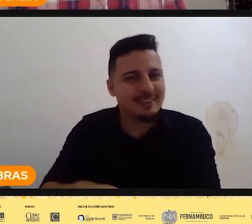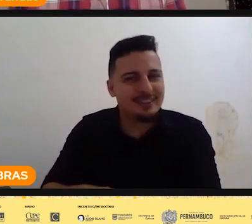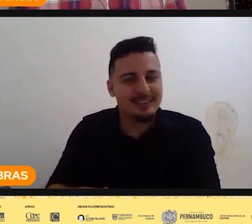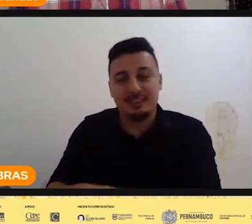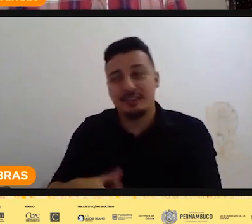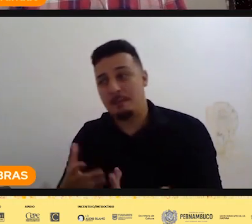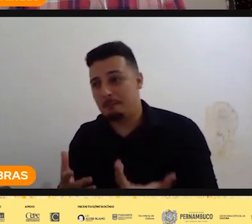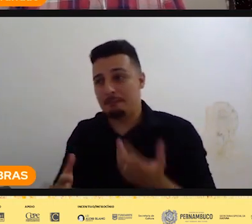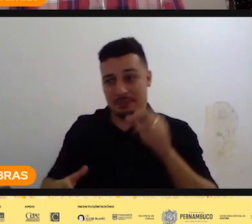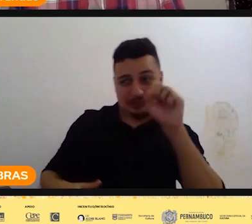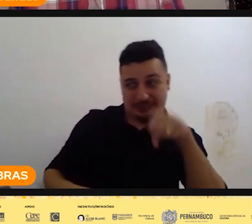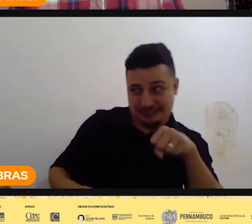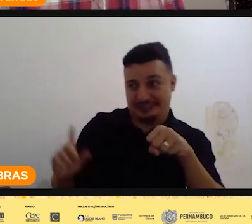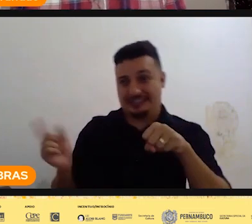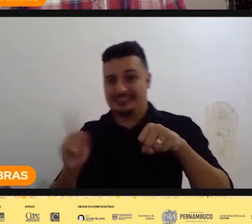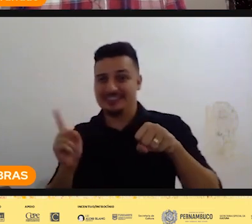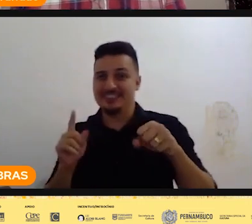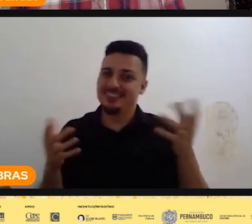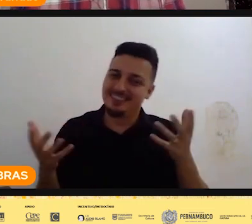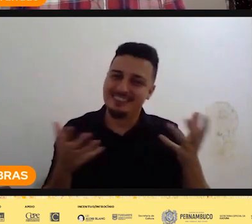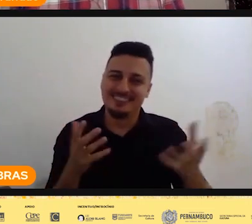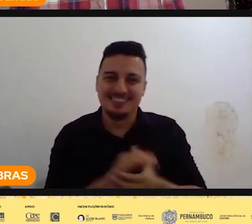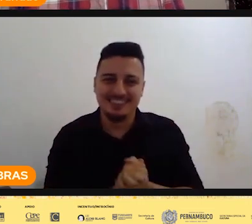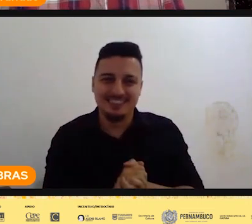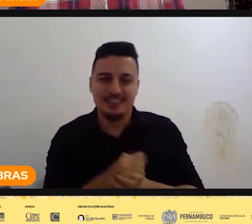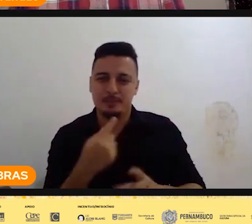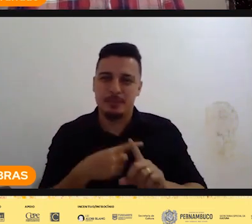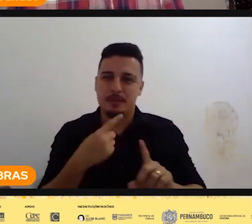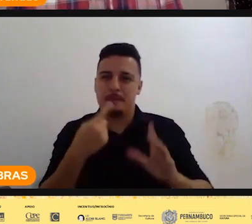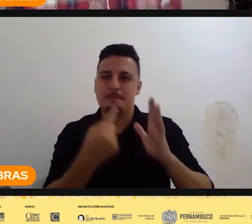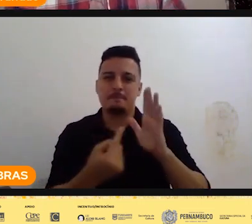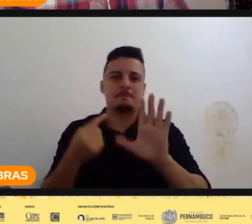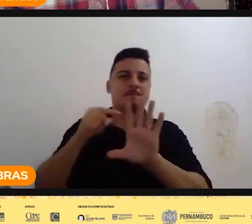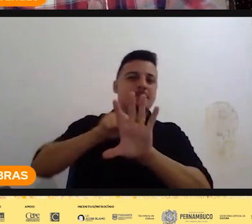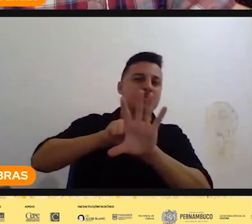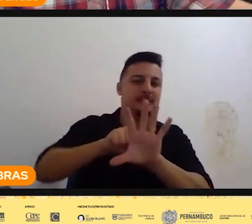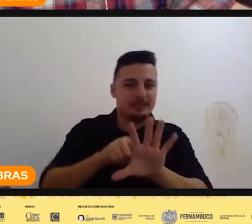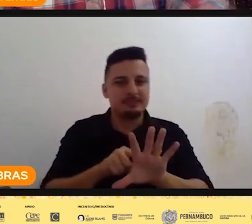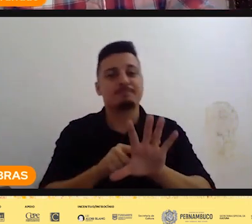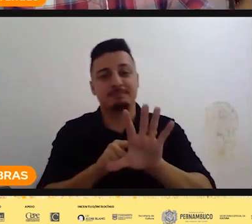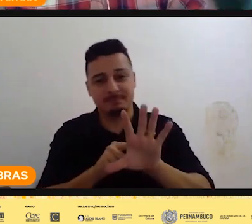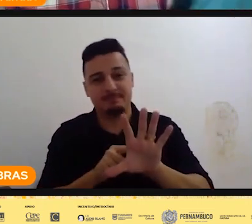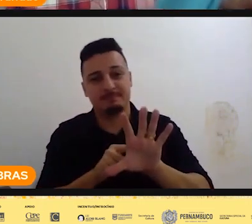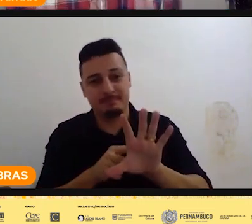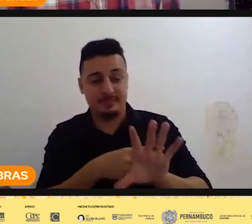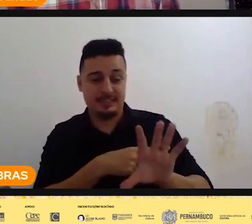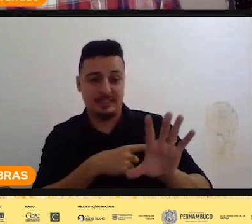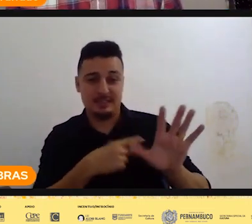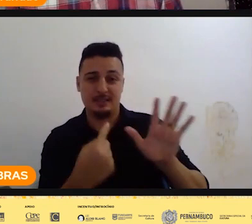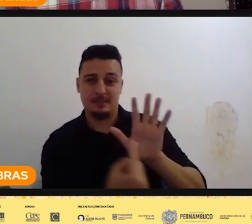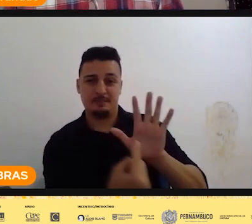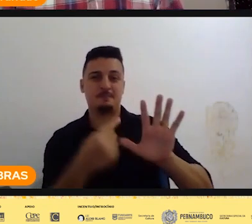não. É uma metáfora para os seres humanos, talvez. É uma metáfora,